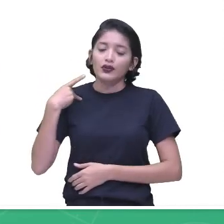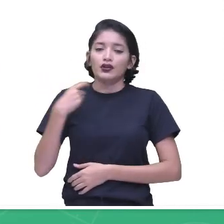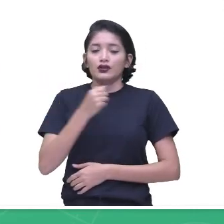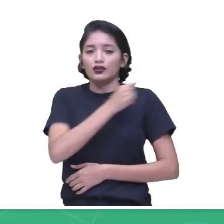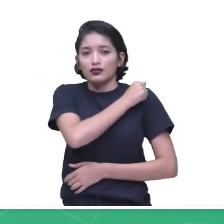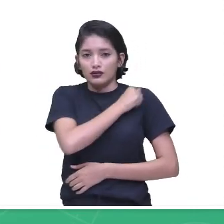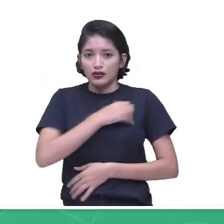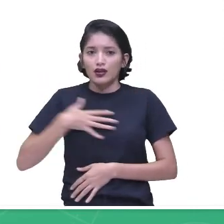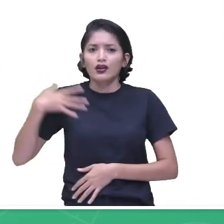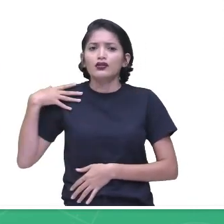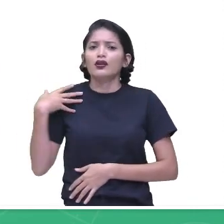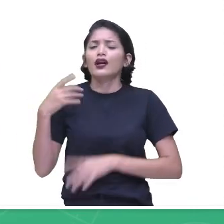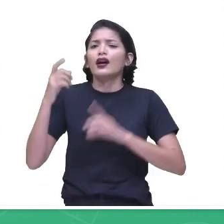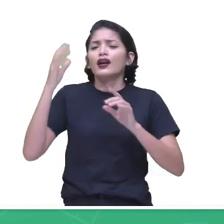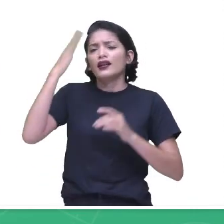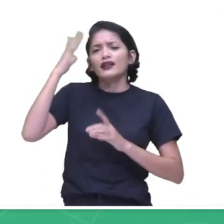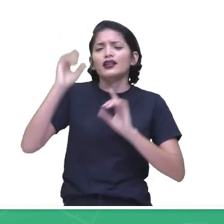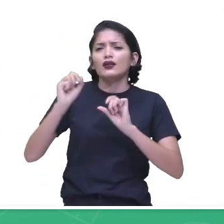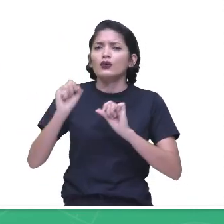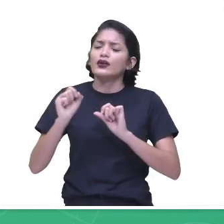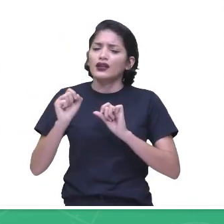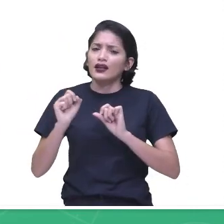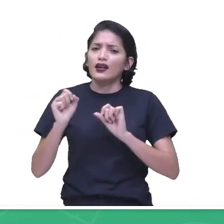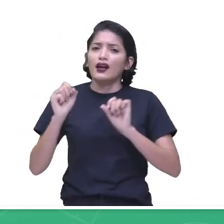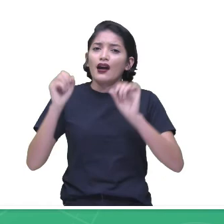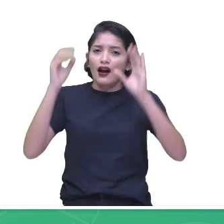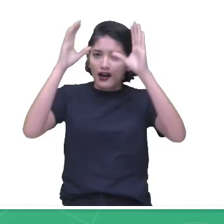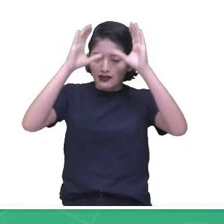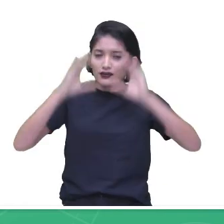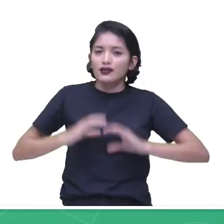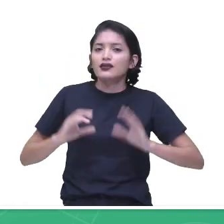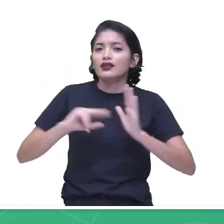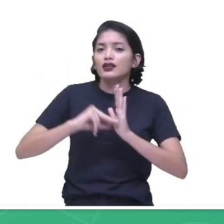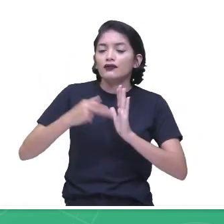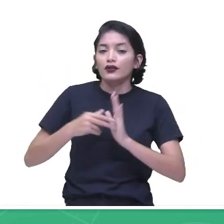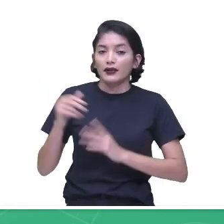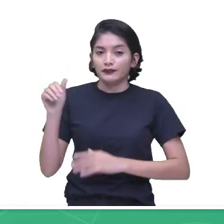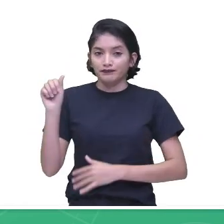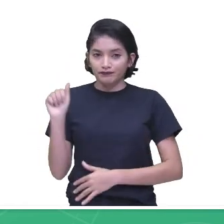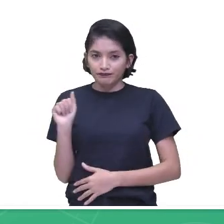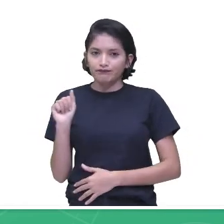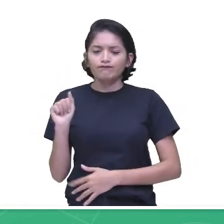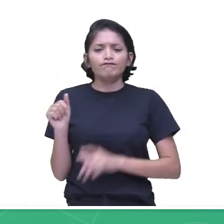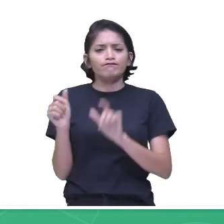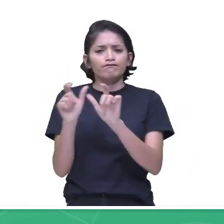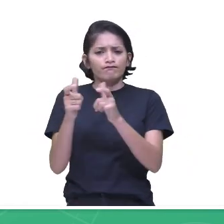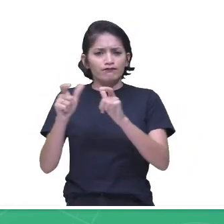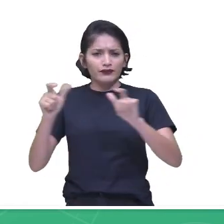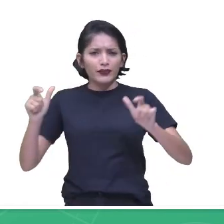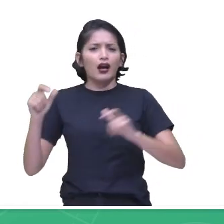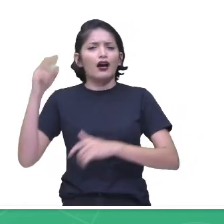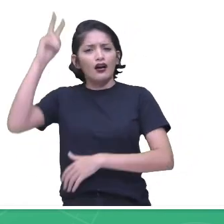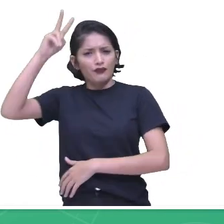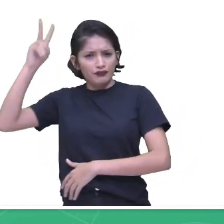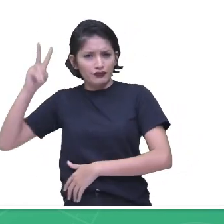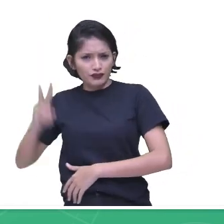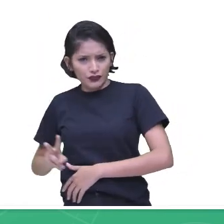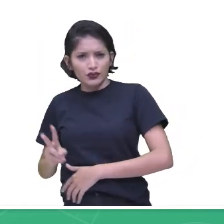permite compreender que a cidadania, letra A, possui uma dimensão histórica que deve